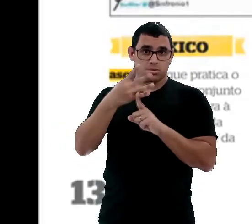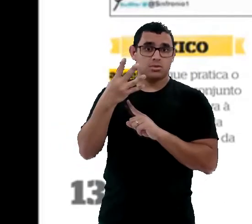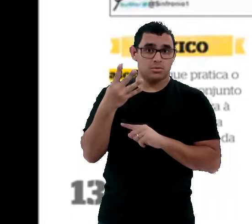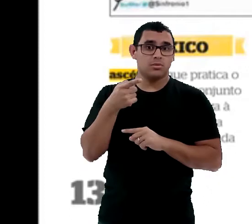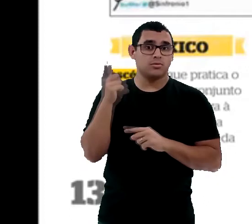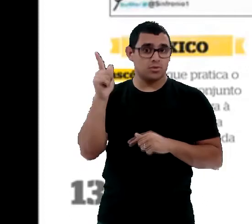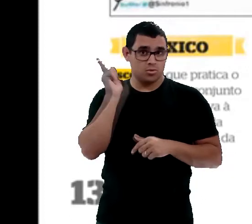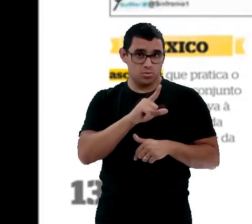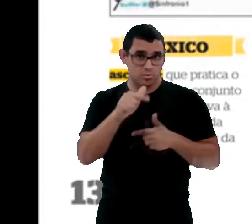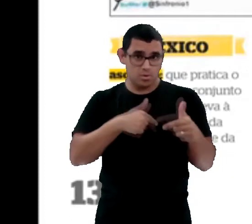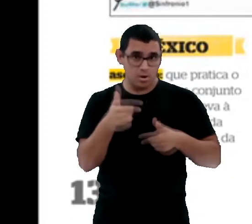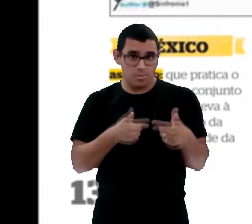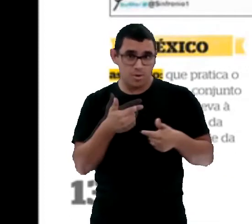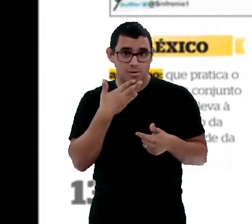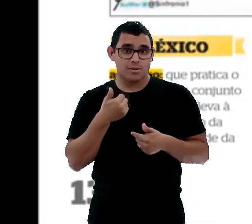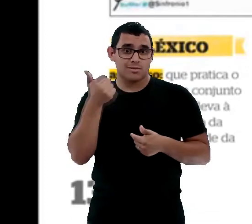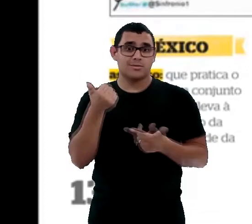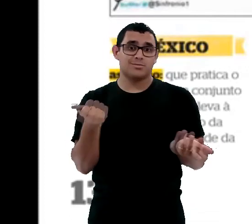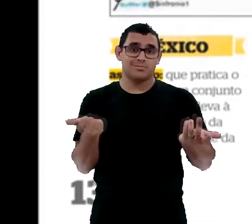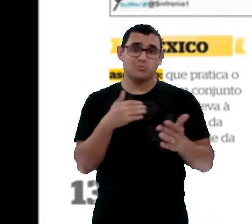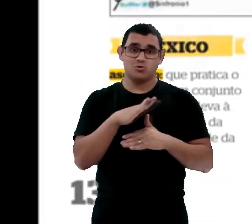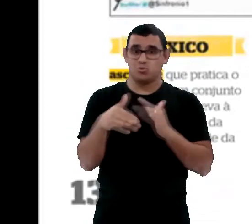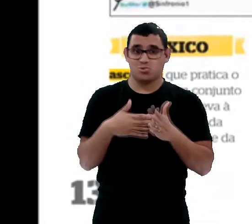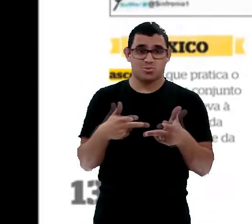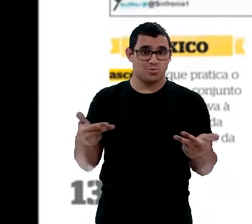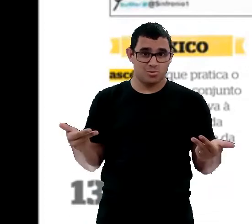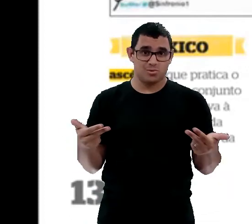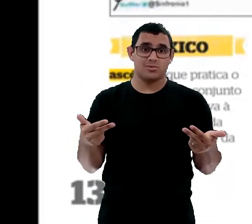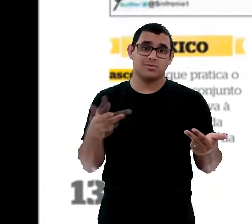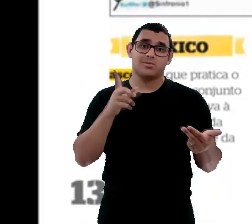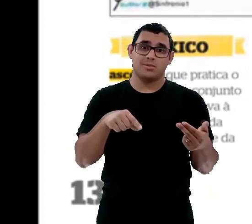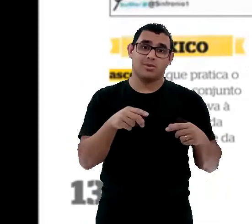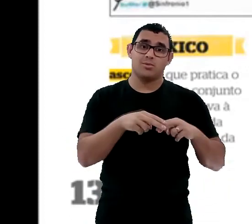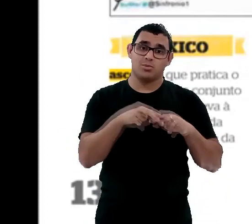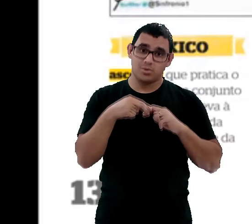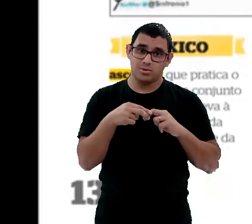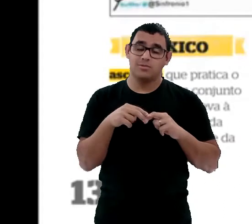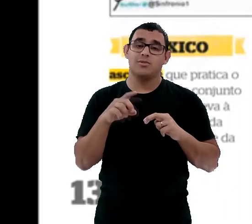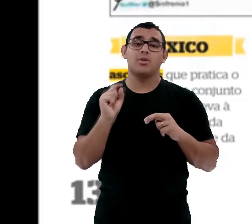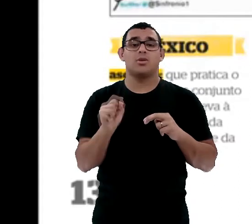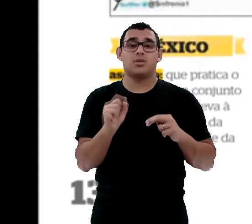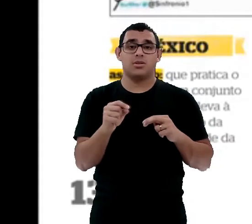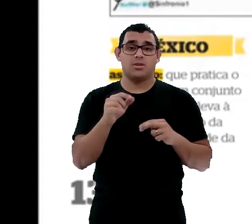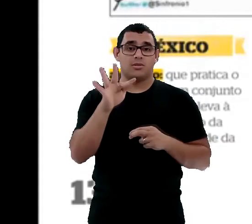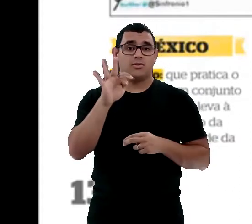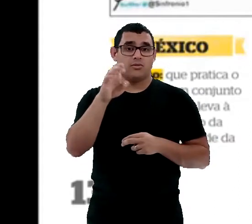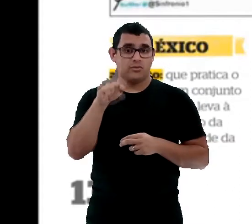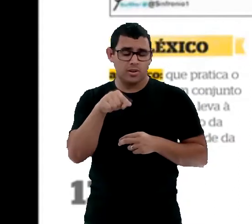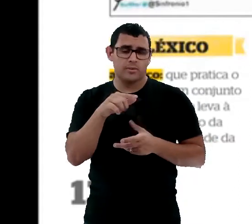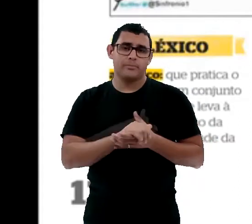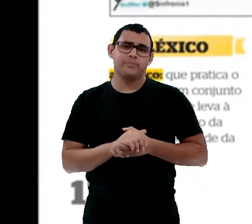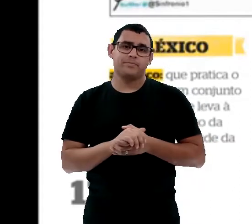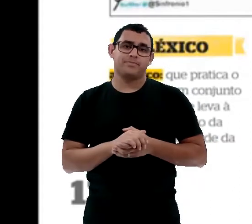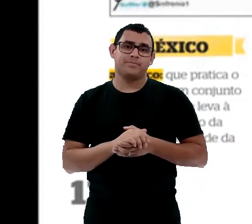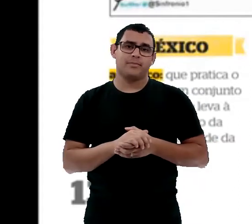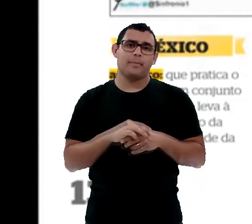alguma coisa, que você conseguiu comprar um carro novo, conseguiu aumentar o seu salário, conseguiu um trabalho melhor.